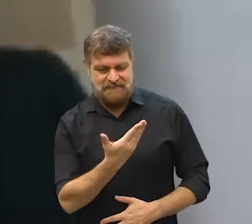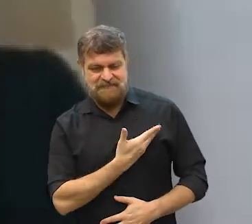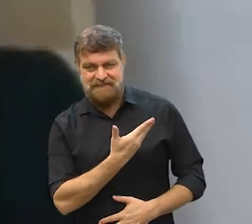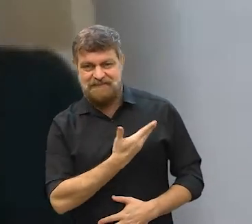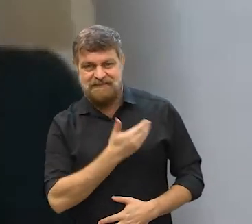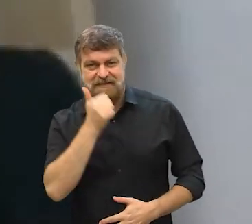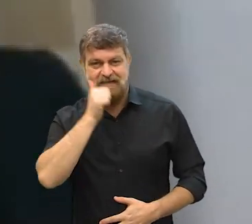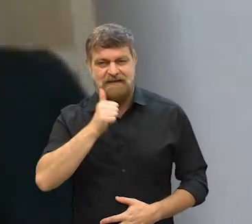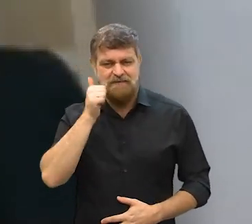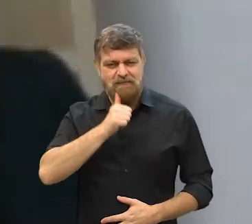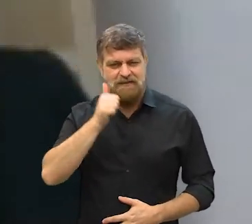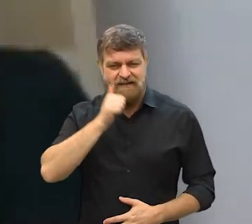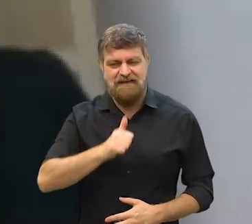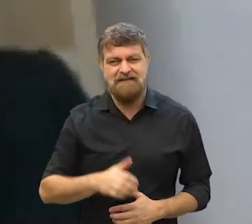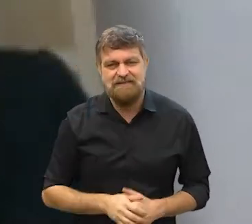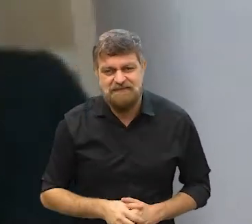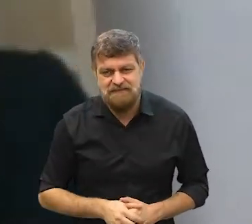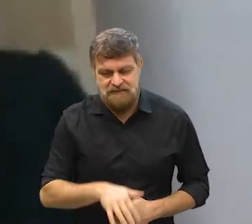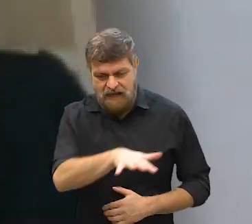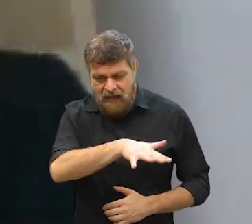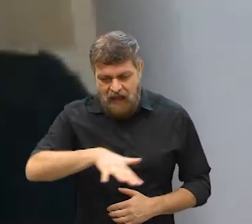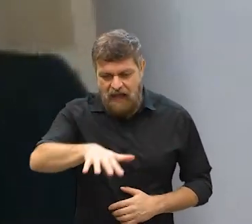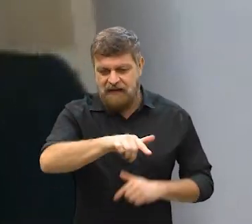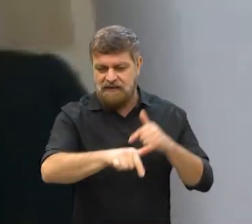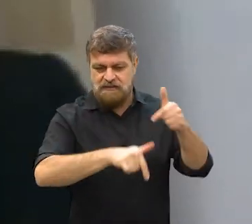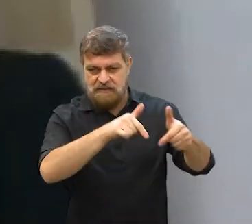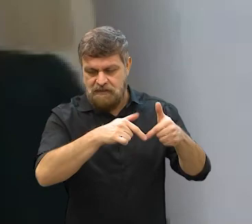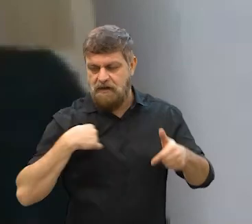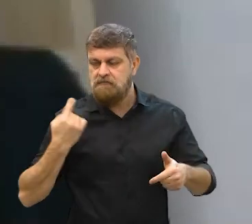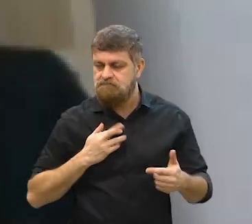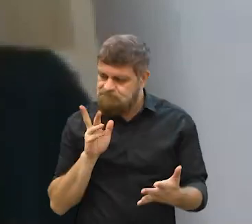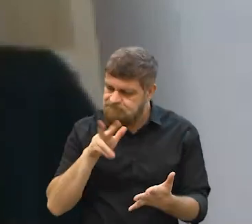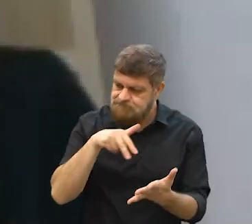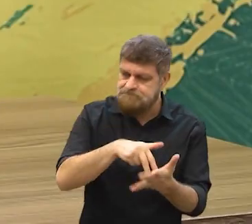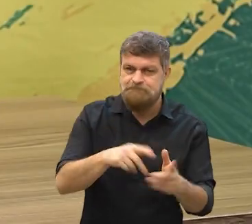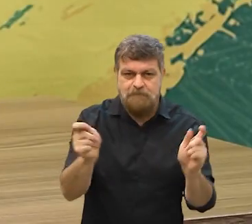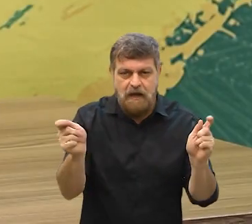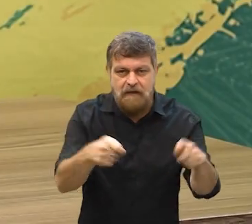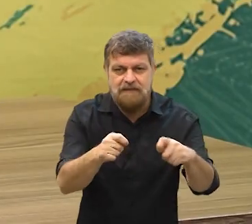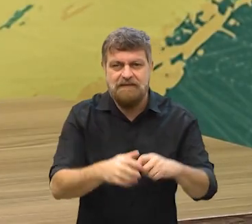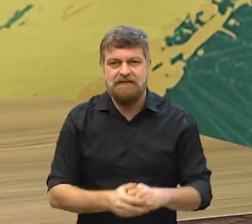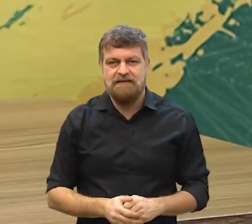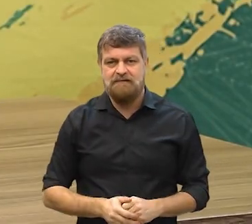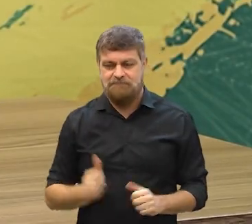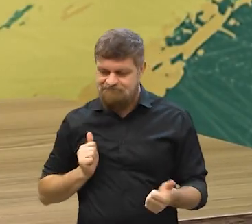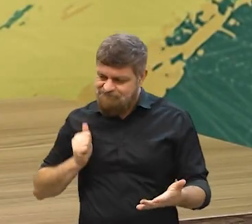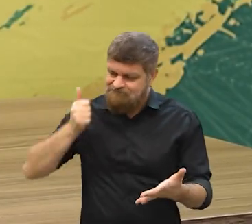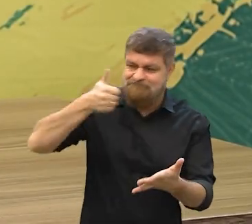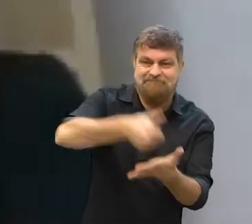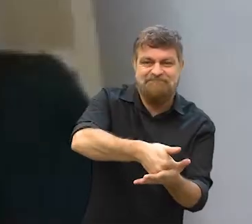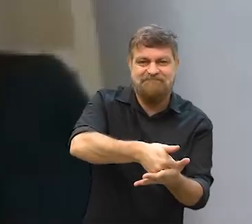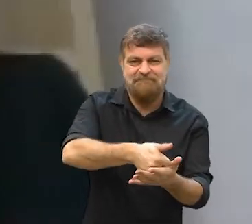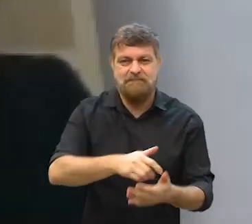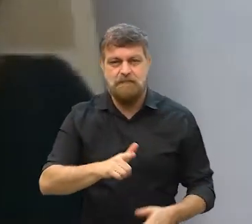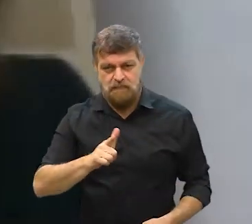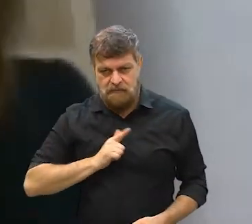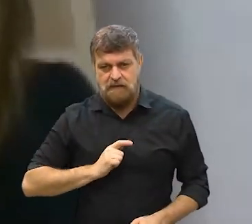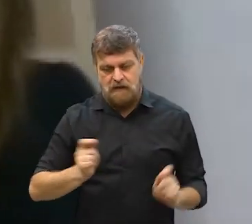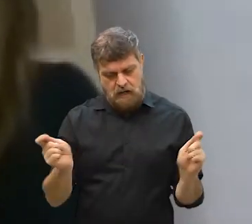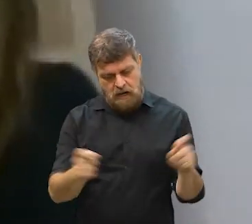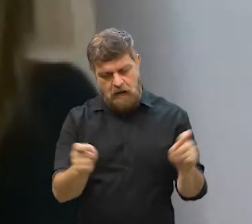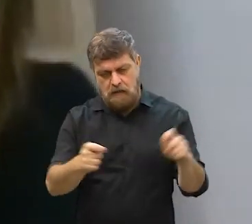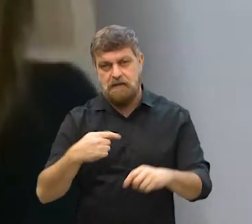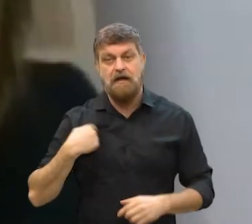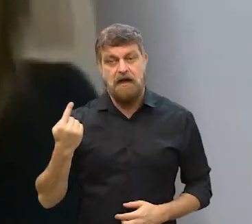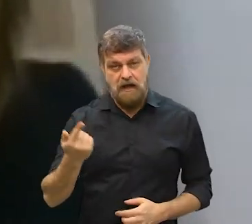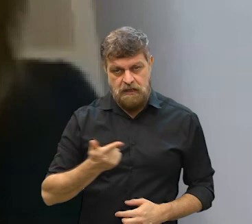né, mulheres, que o mercado está aberto para nós, né? Que a gente só chegar chegando, né, Adriana? Exatamente, que a gente